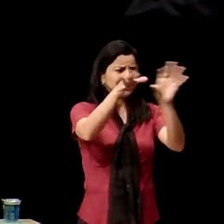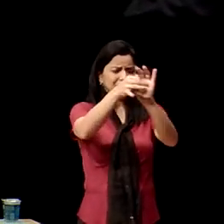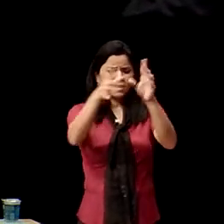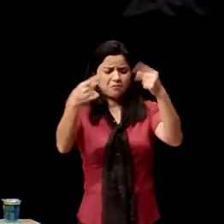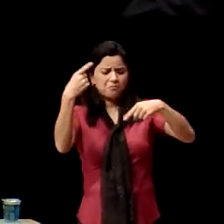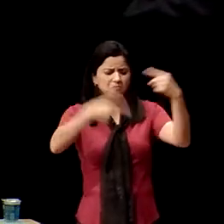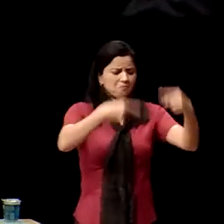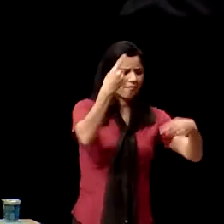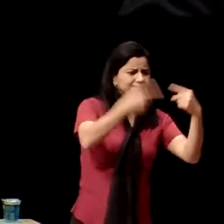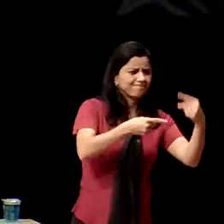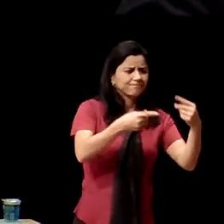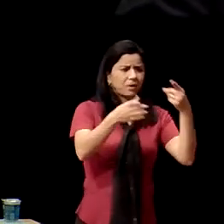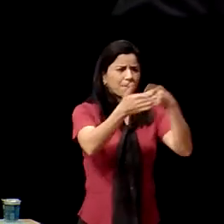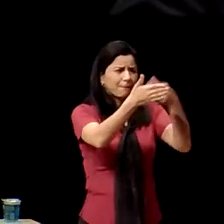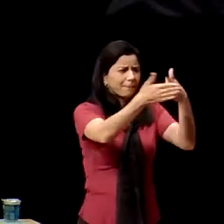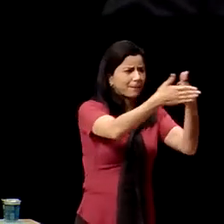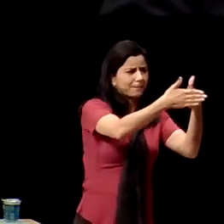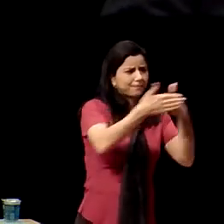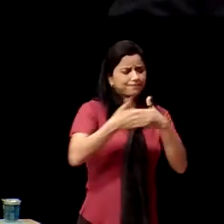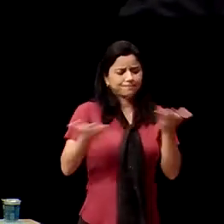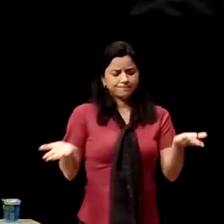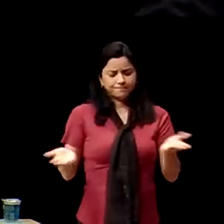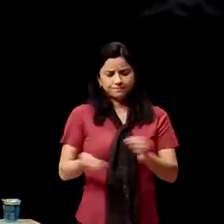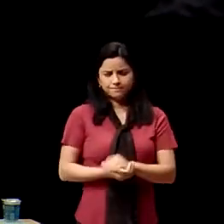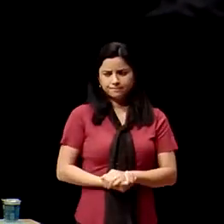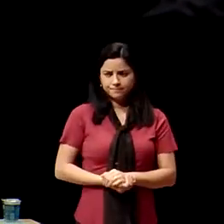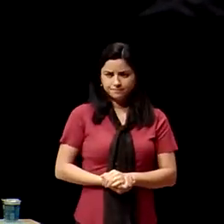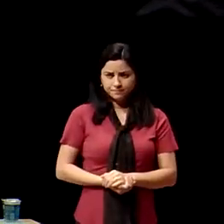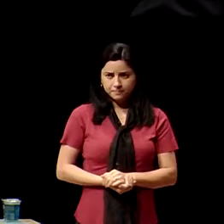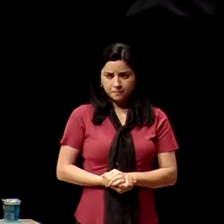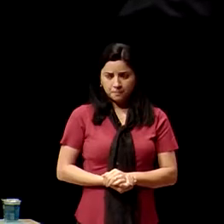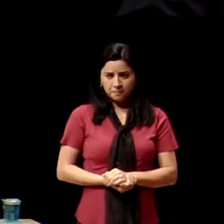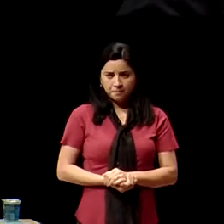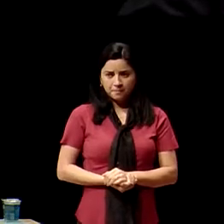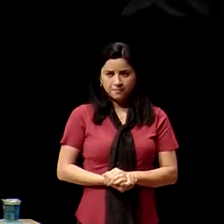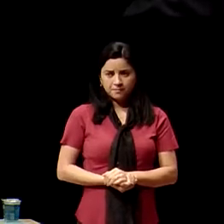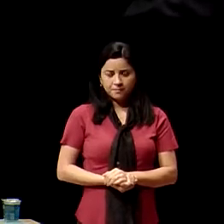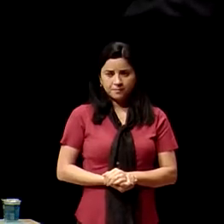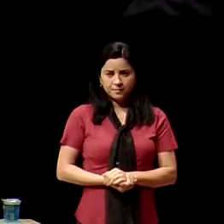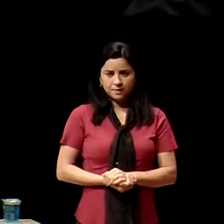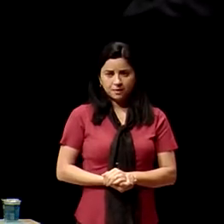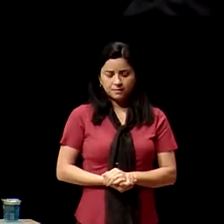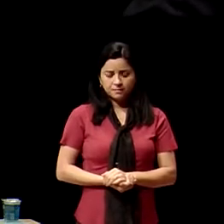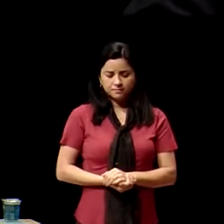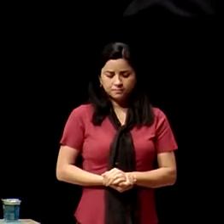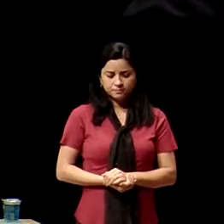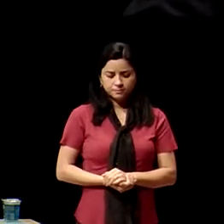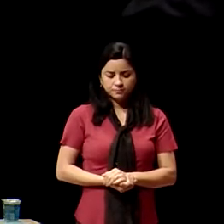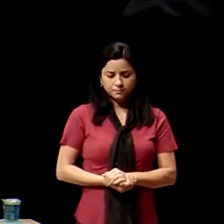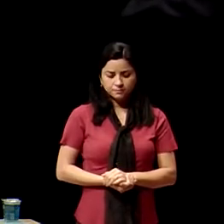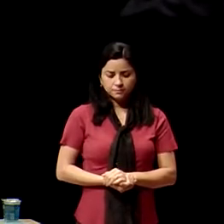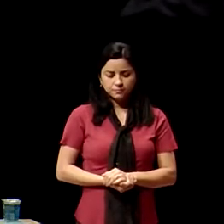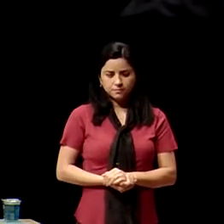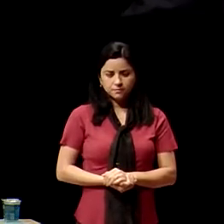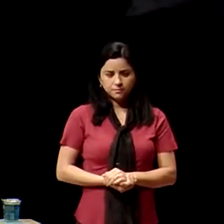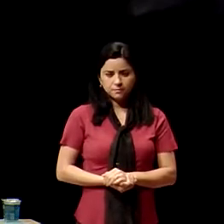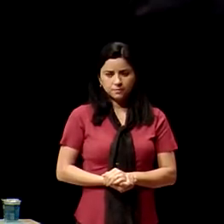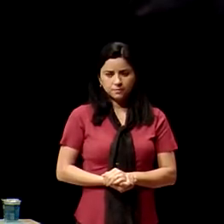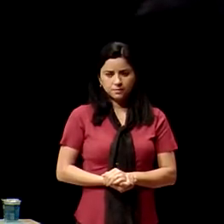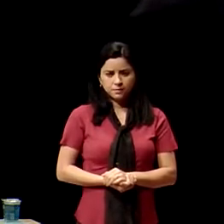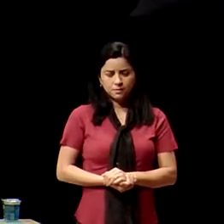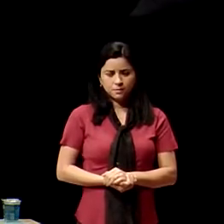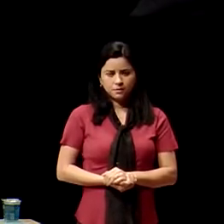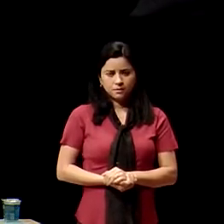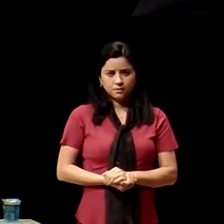In science and scientific debate, one-sided dogmatic postulations